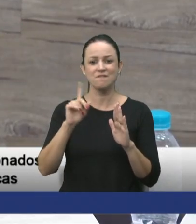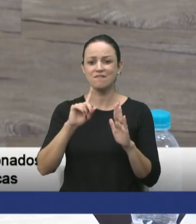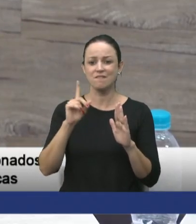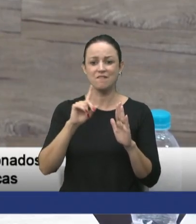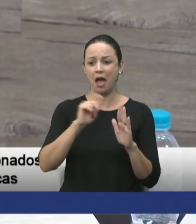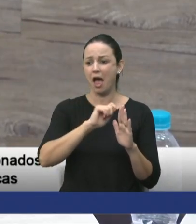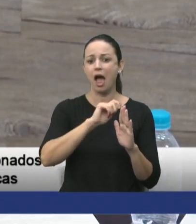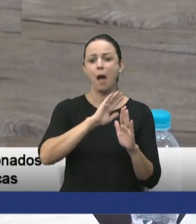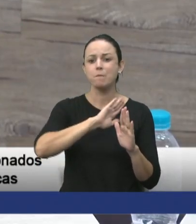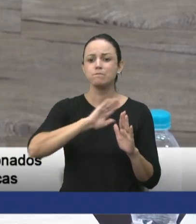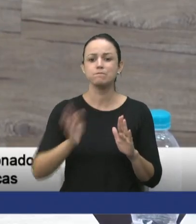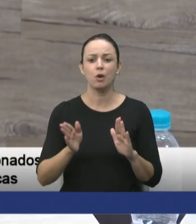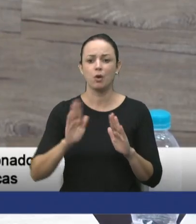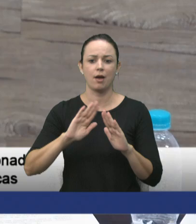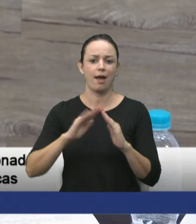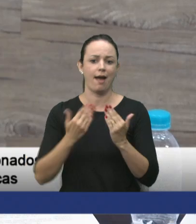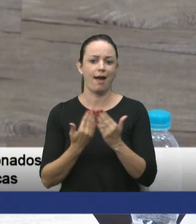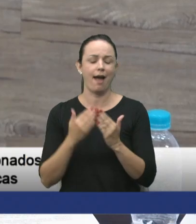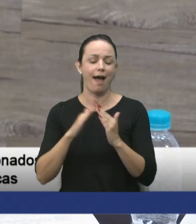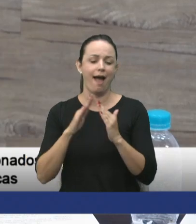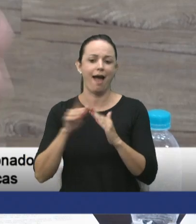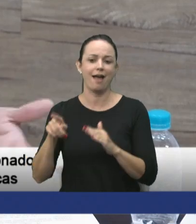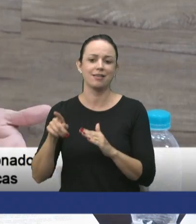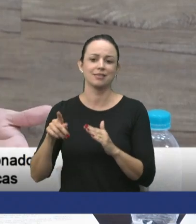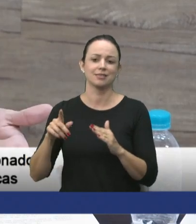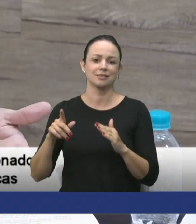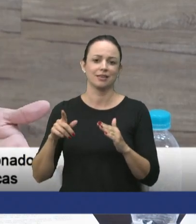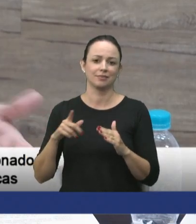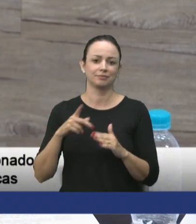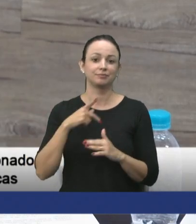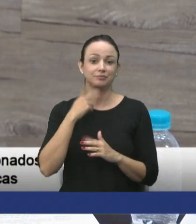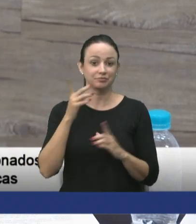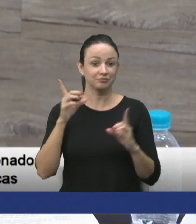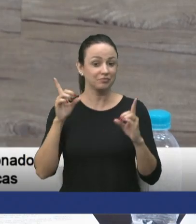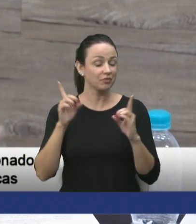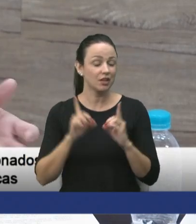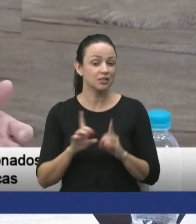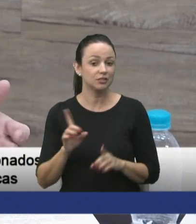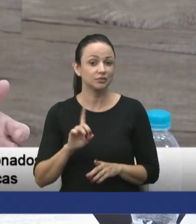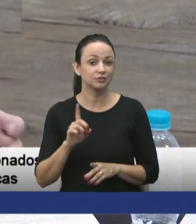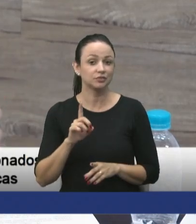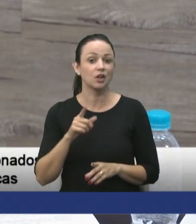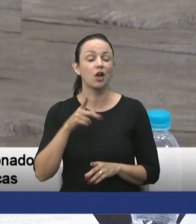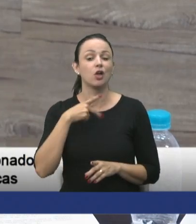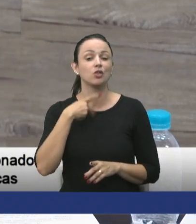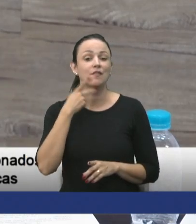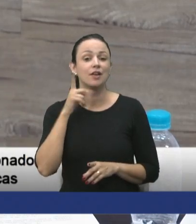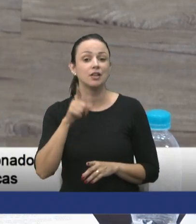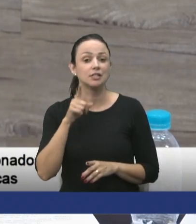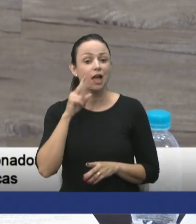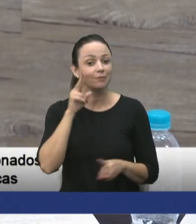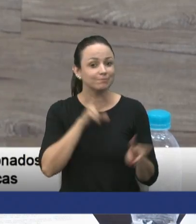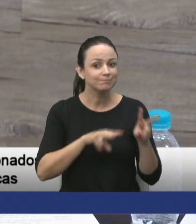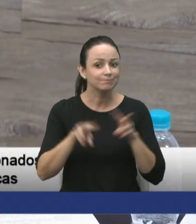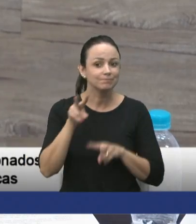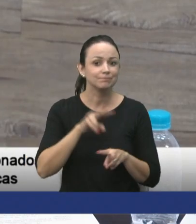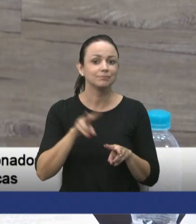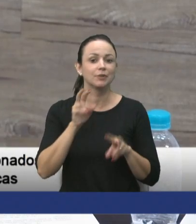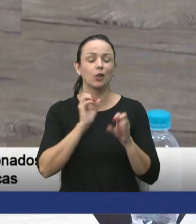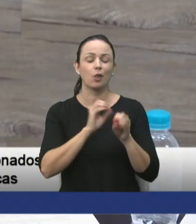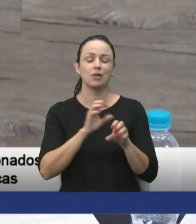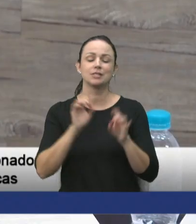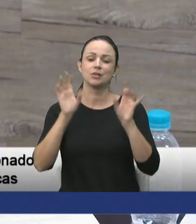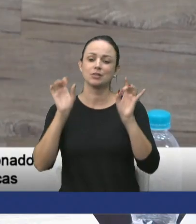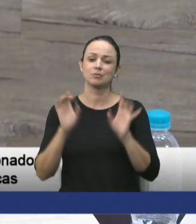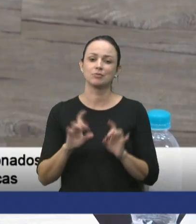nem entrei nas questões de deficiência. Então, é isso. É você fazer um vasculhar. E a educação especial não precisa